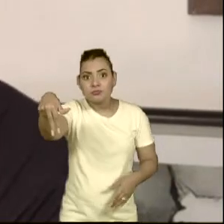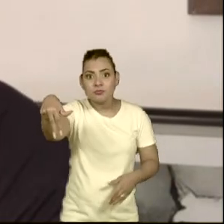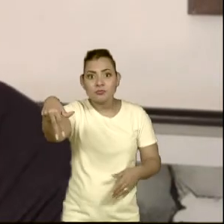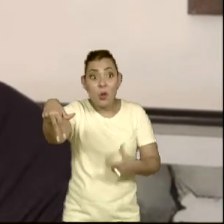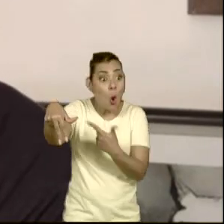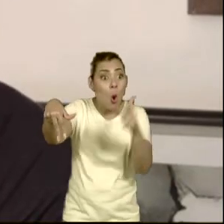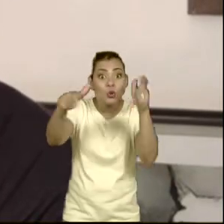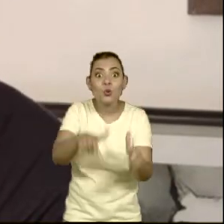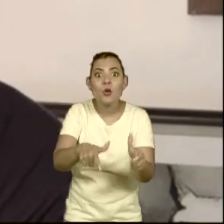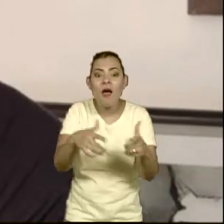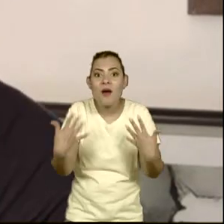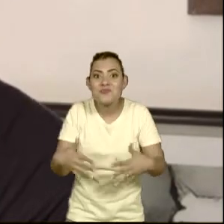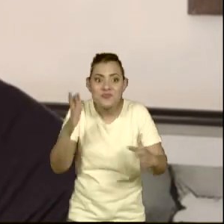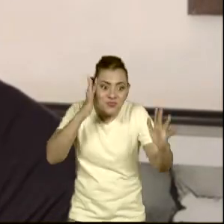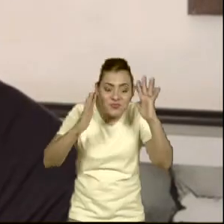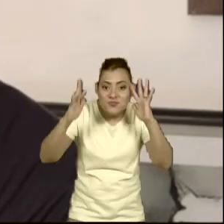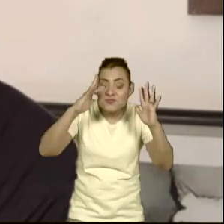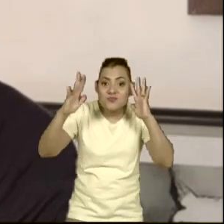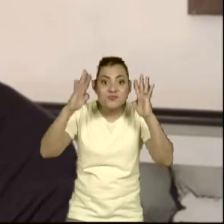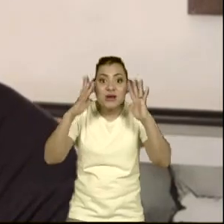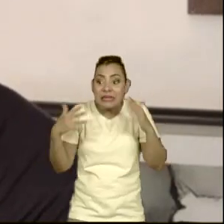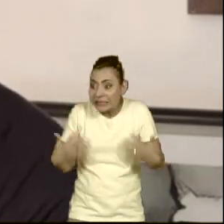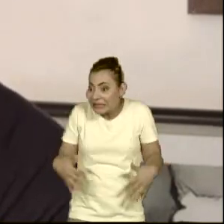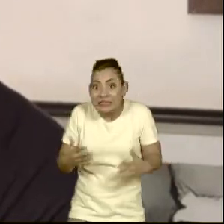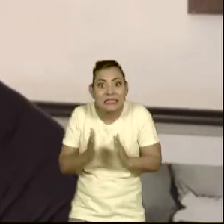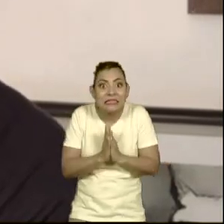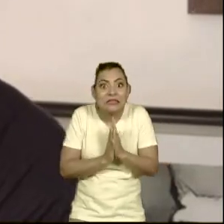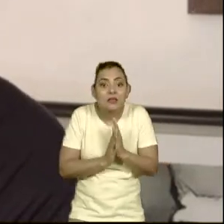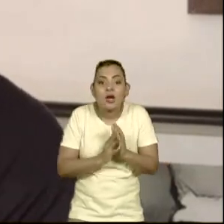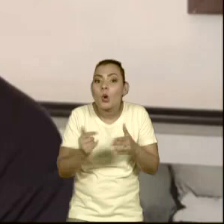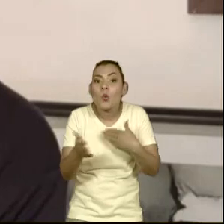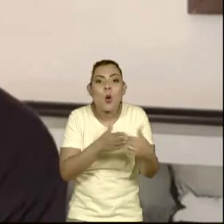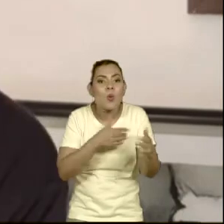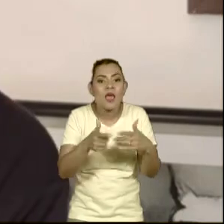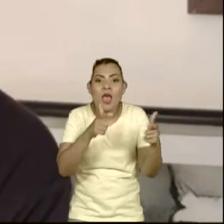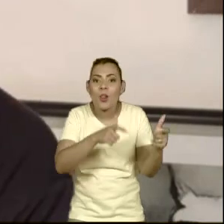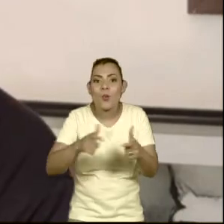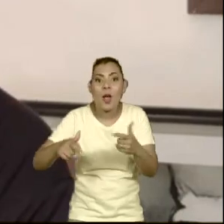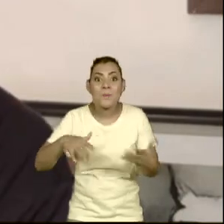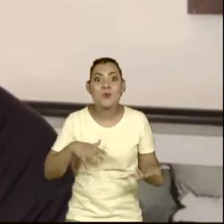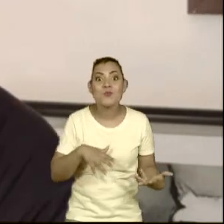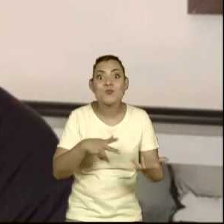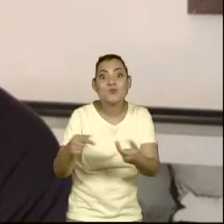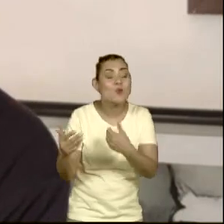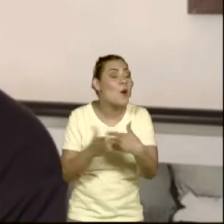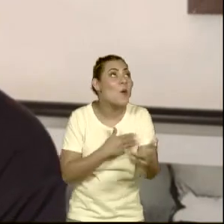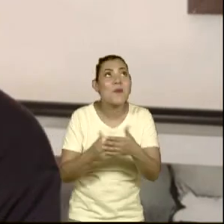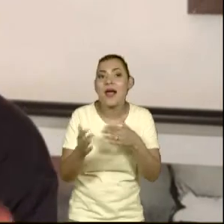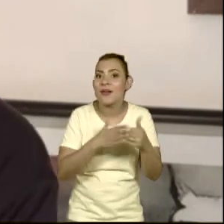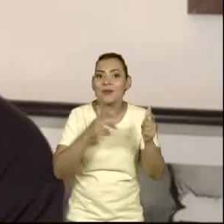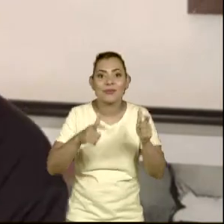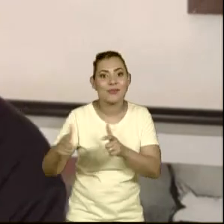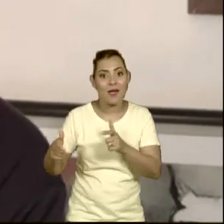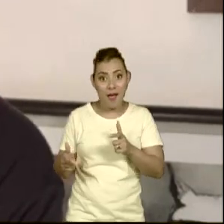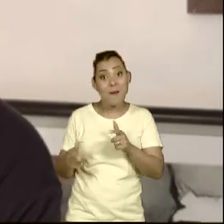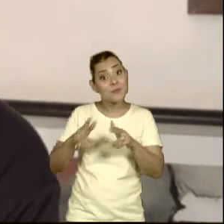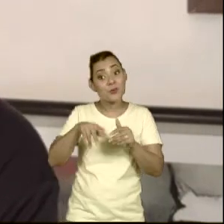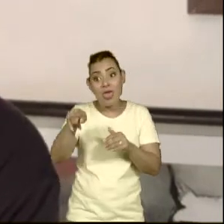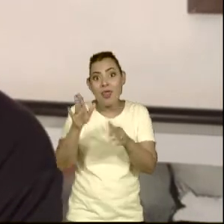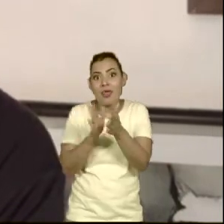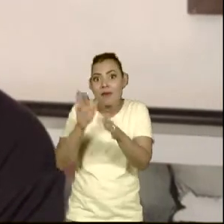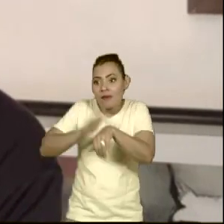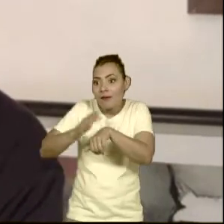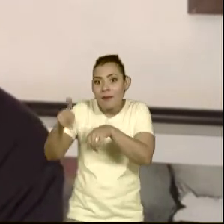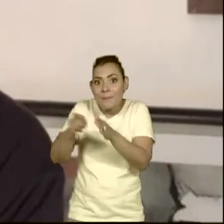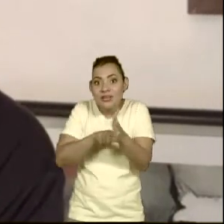do programa para dizer que esse cara pela máquina de teletransporte cai em qualquer lugar que vocês imaginarem, e como eu disse, ele é um pesquisador.